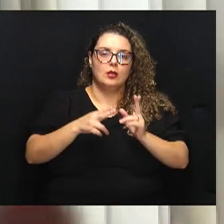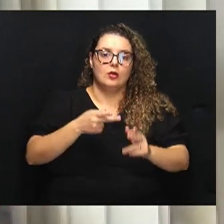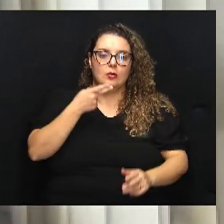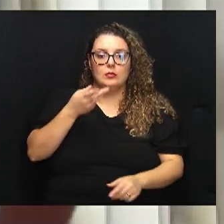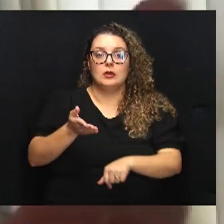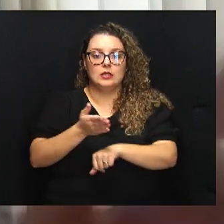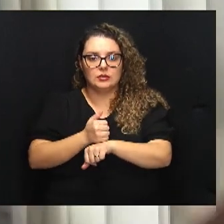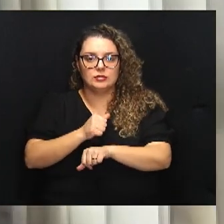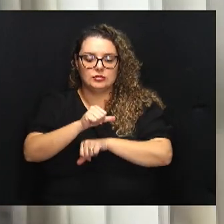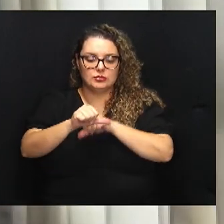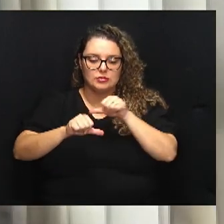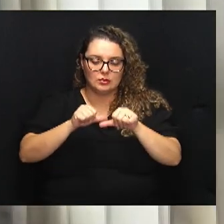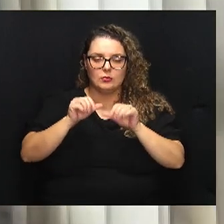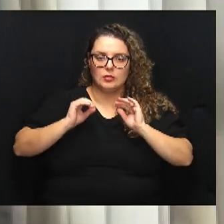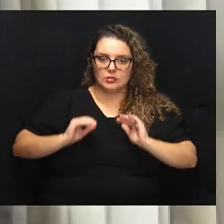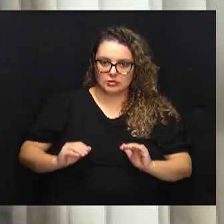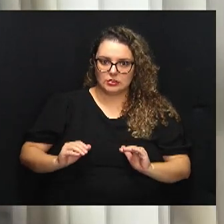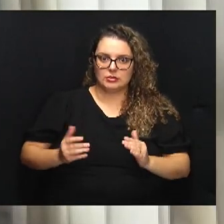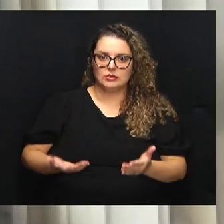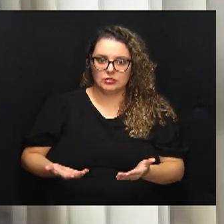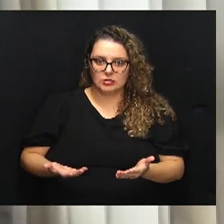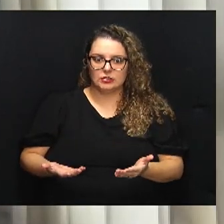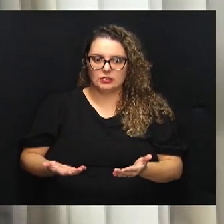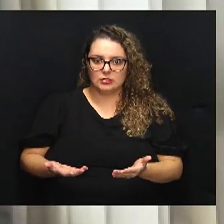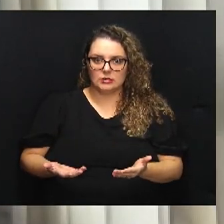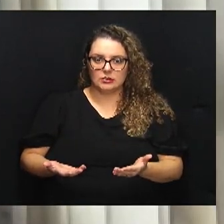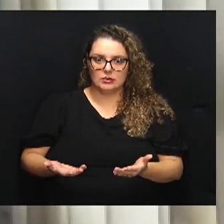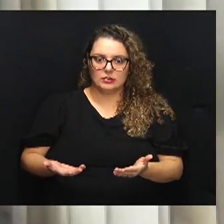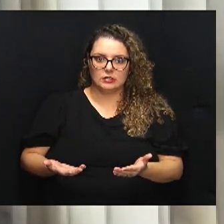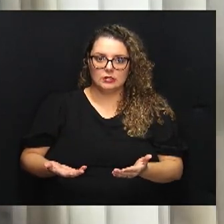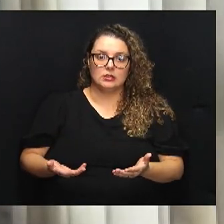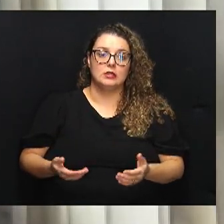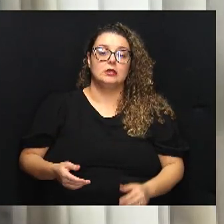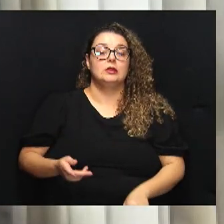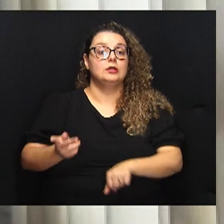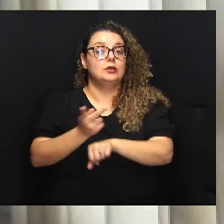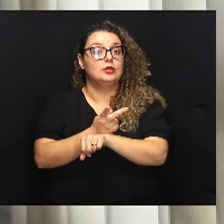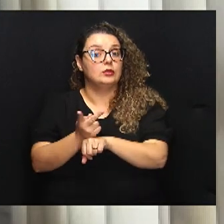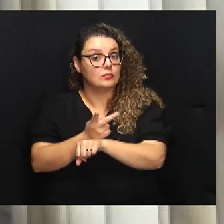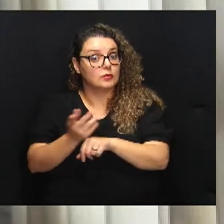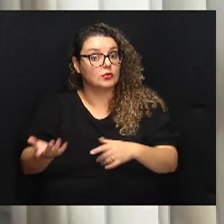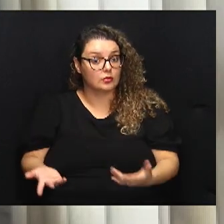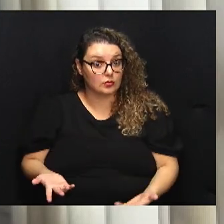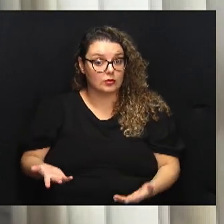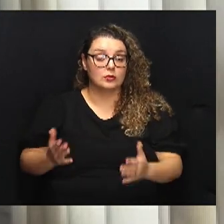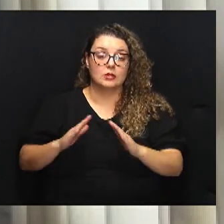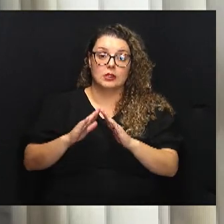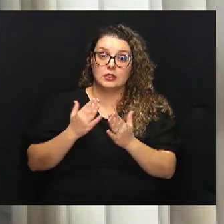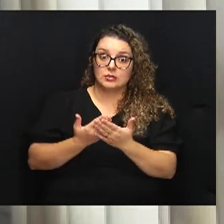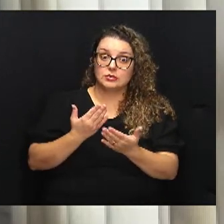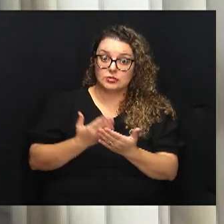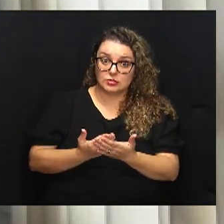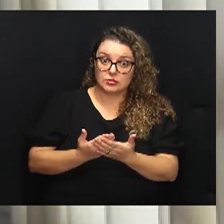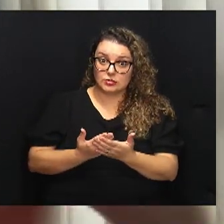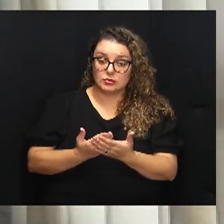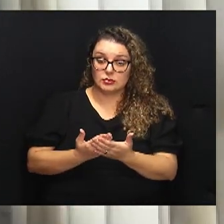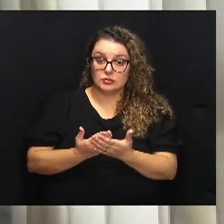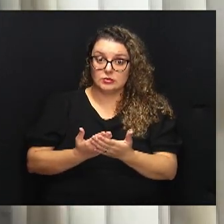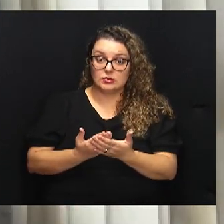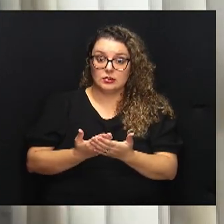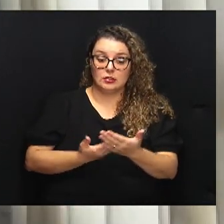anteriormente, de mudança de comportamento e recorrer à escola para